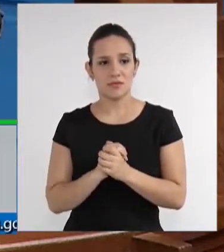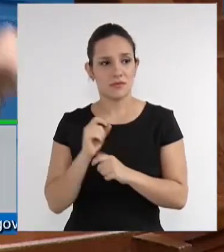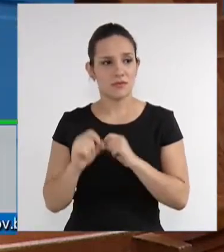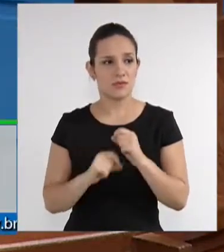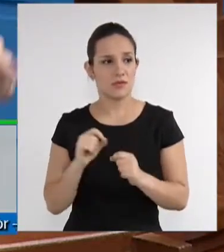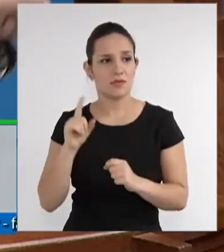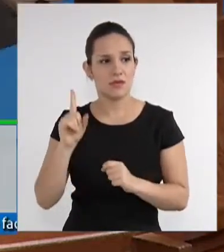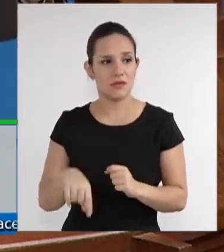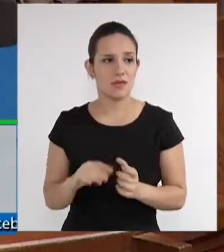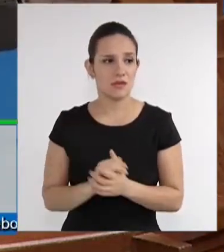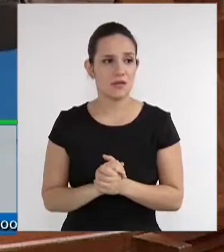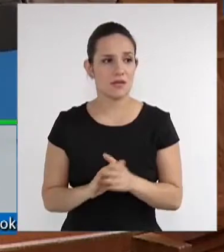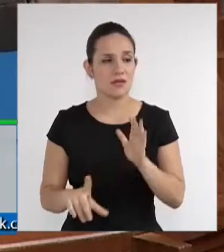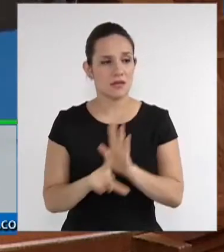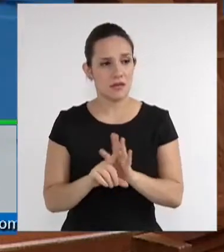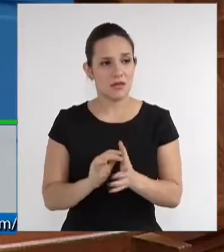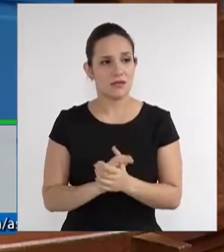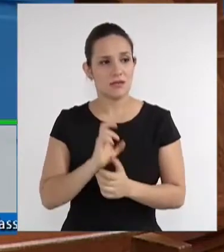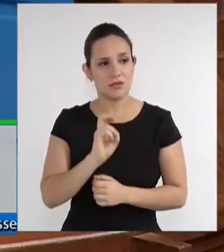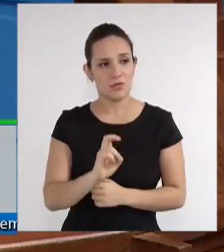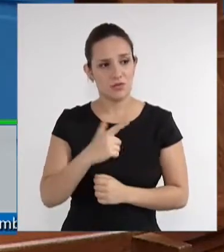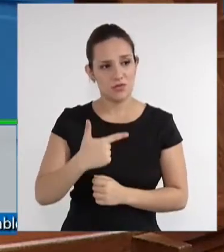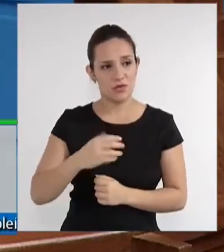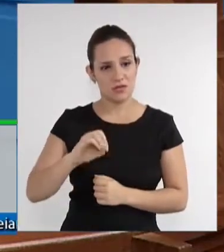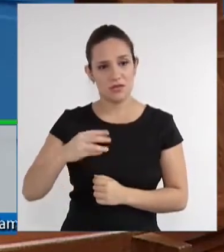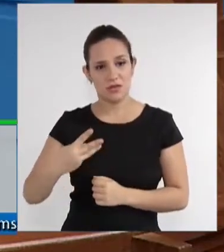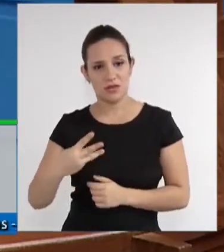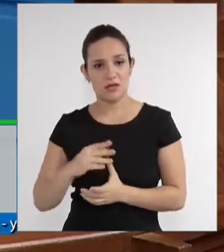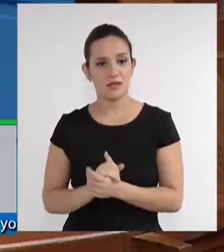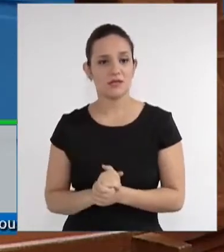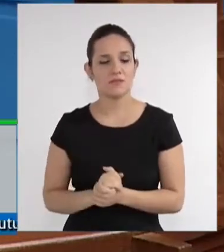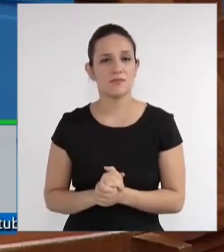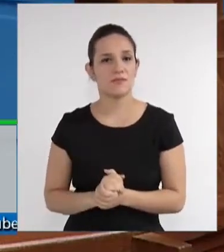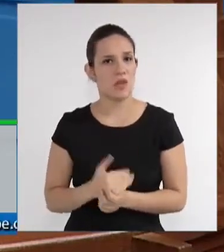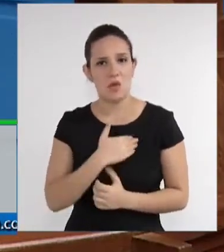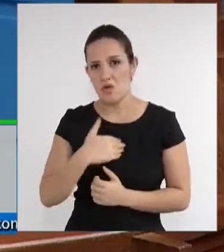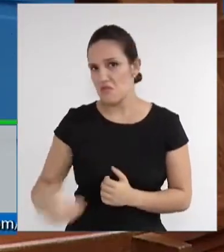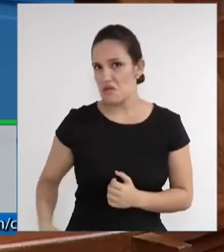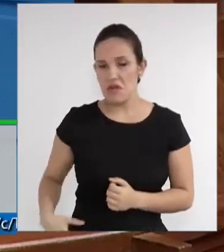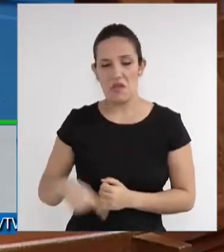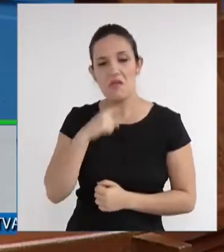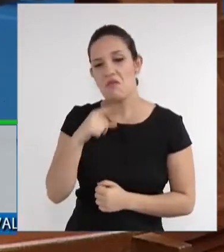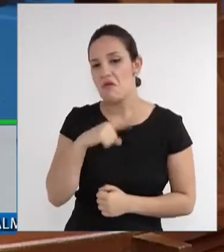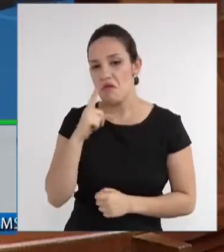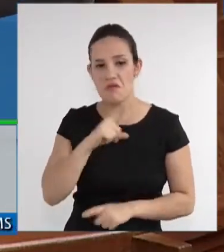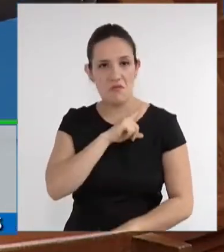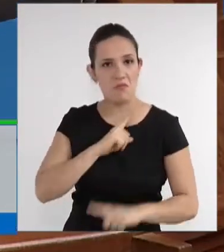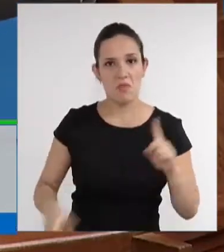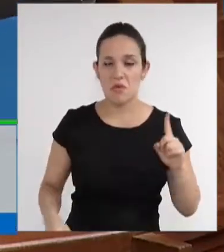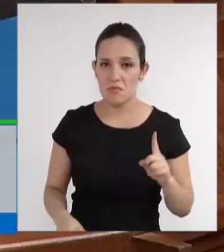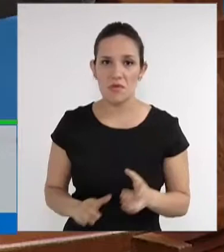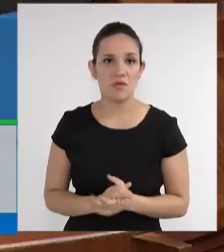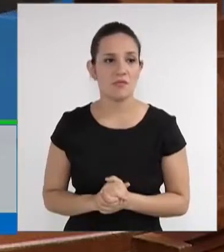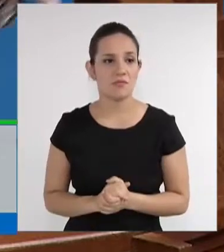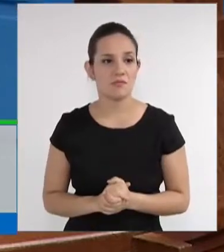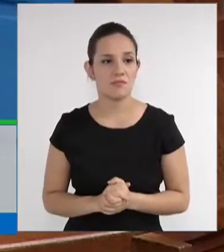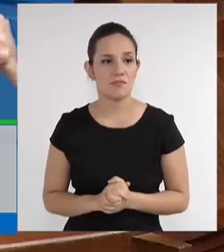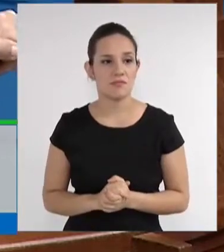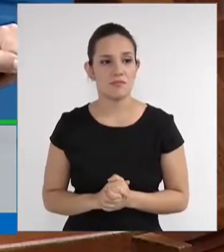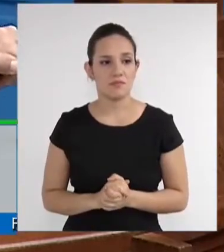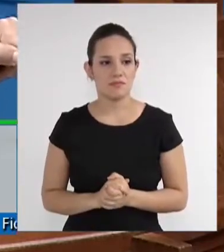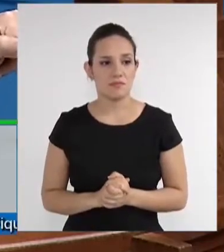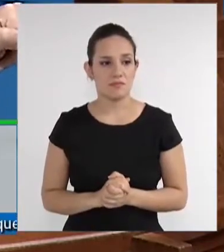promulgação da Lei 5.203, foi promulgado, o governo não teve a coragem de vetar, não sancionou a lei,